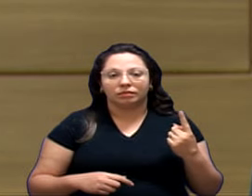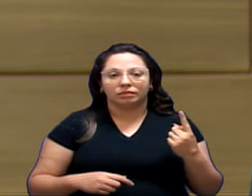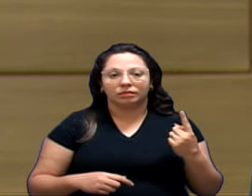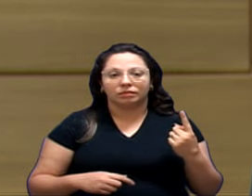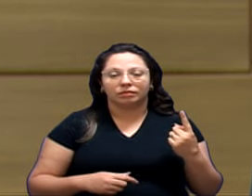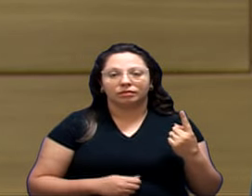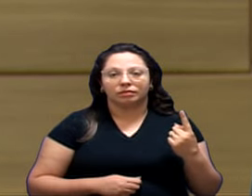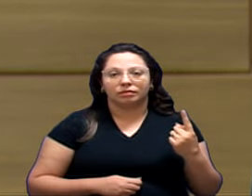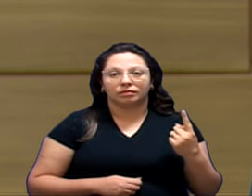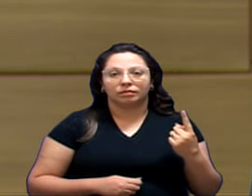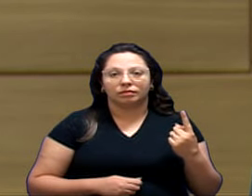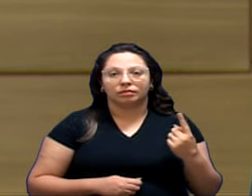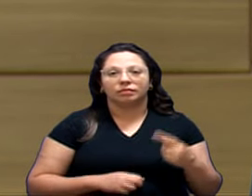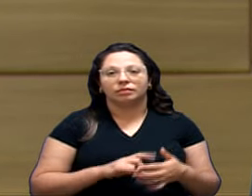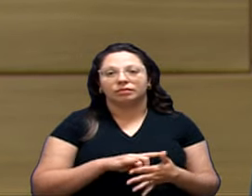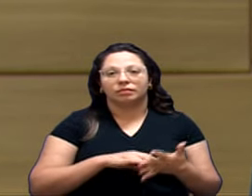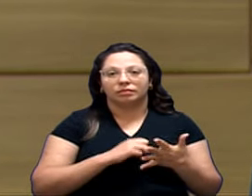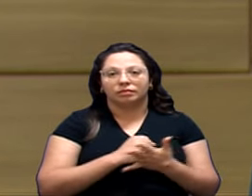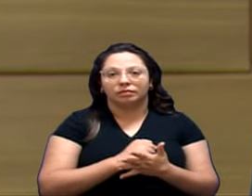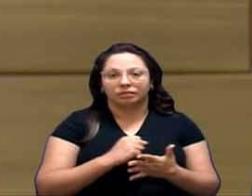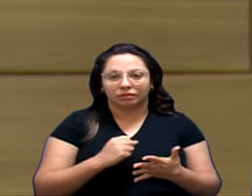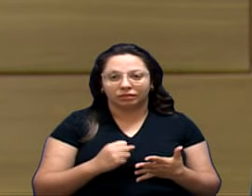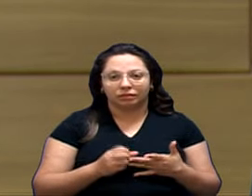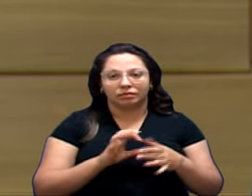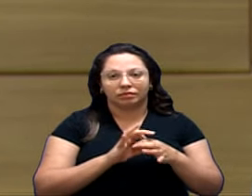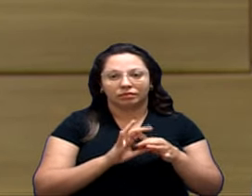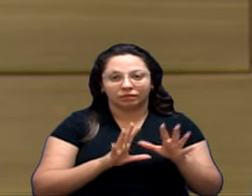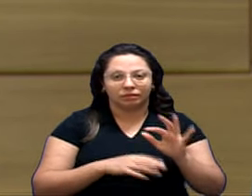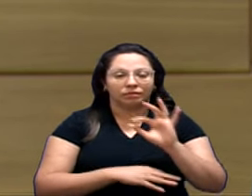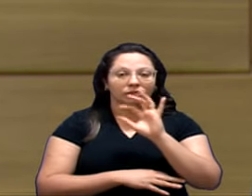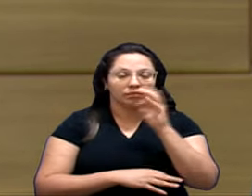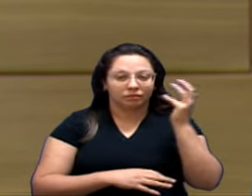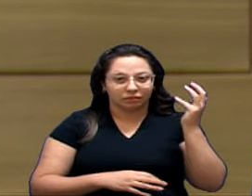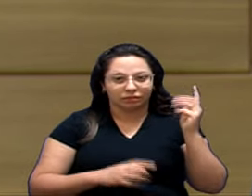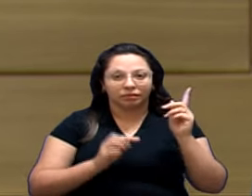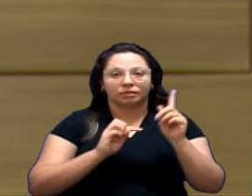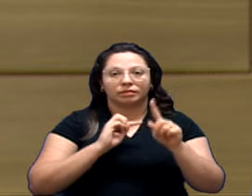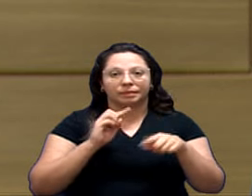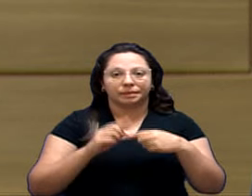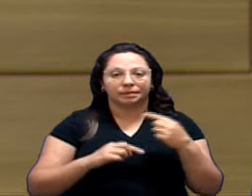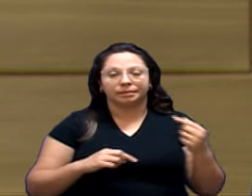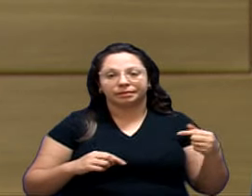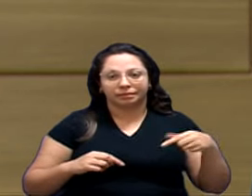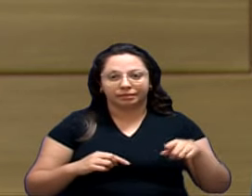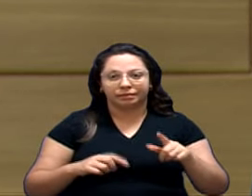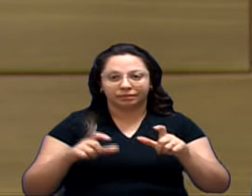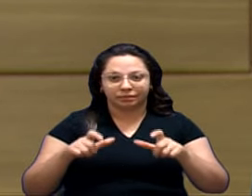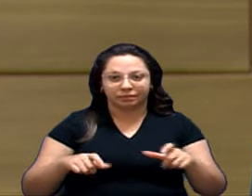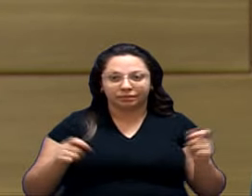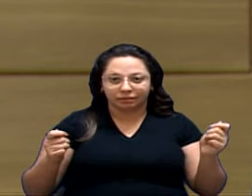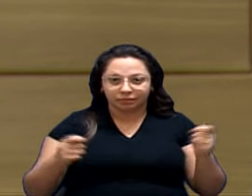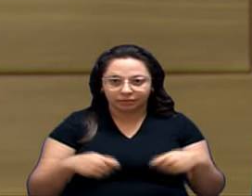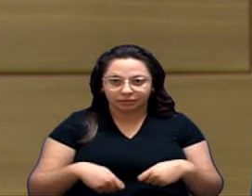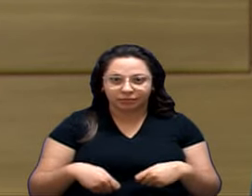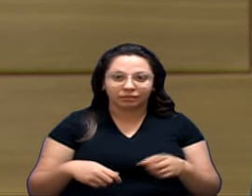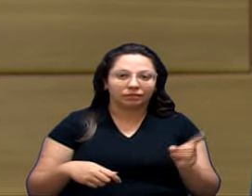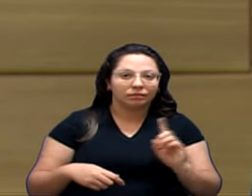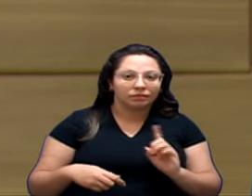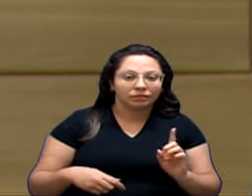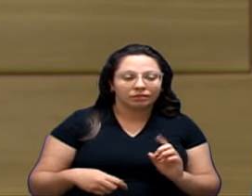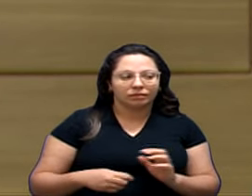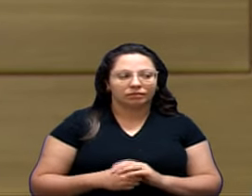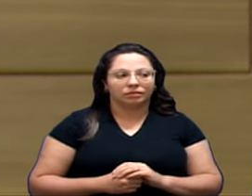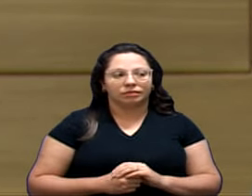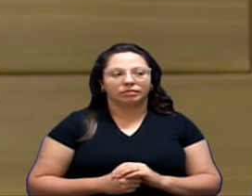uma uma licença ambiental é para daí definir se essa ocupação ela é possível ou não e